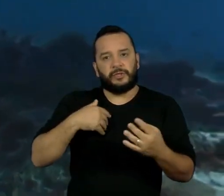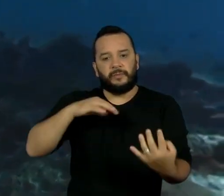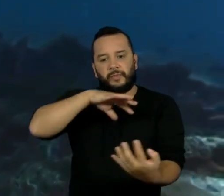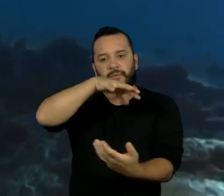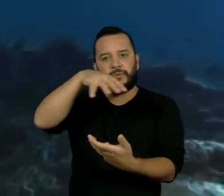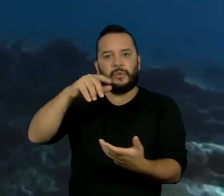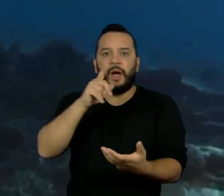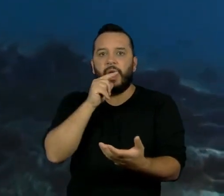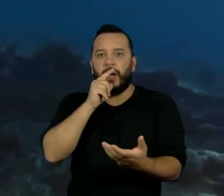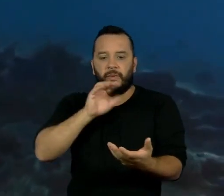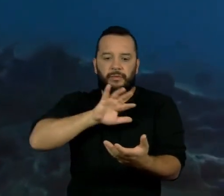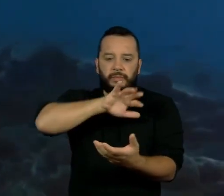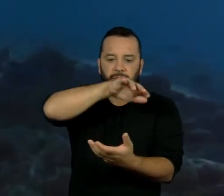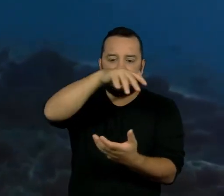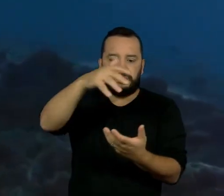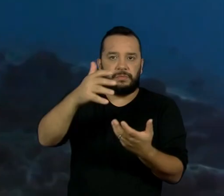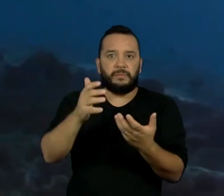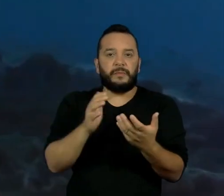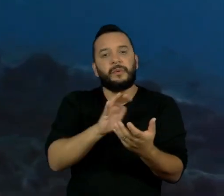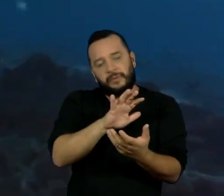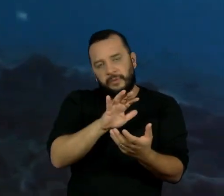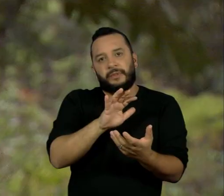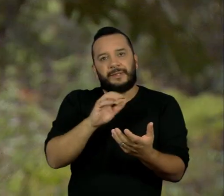e do aquecimento do planeta.